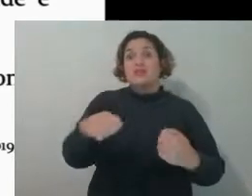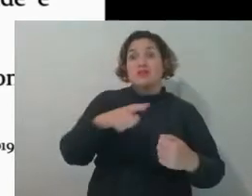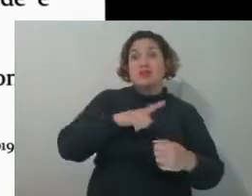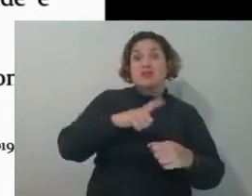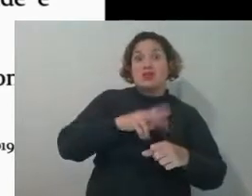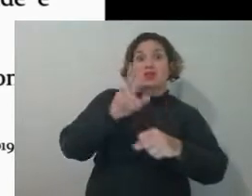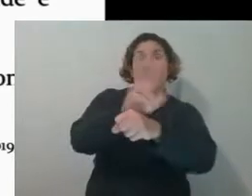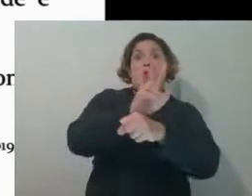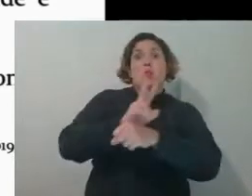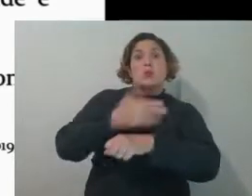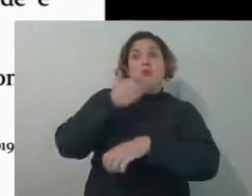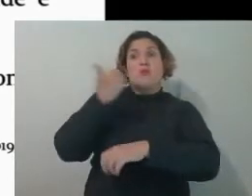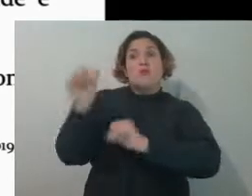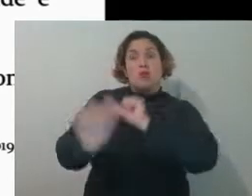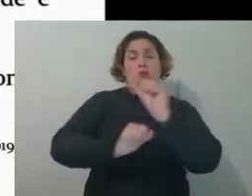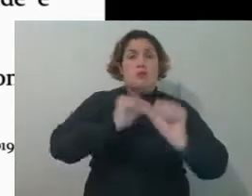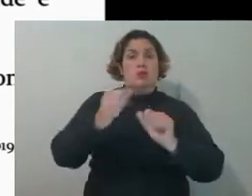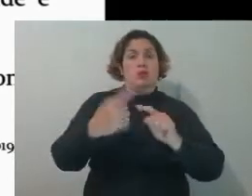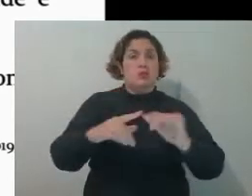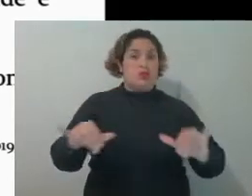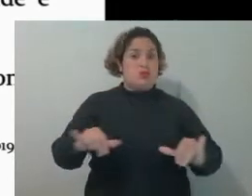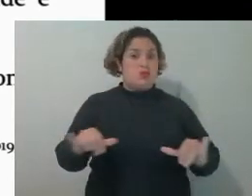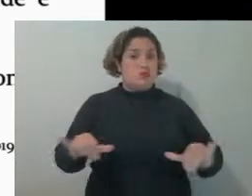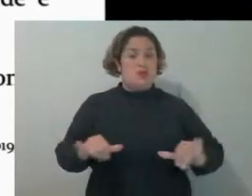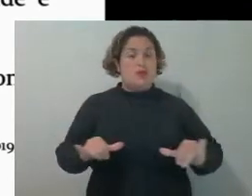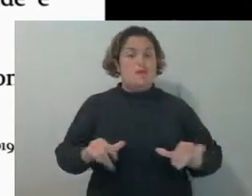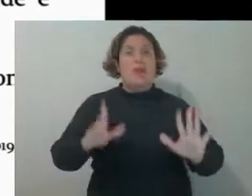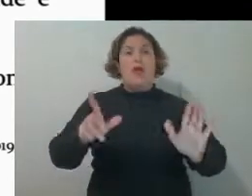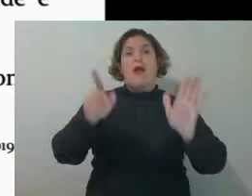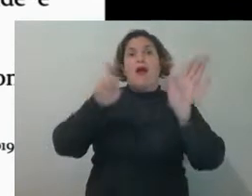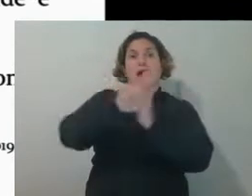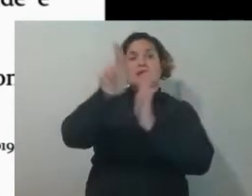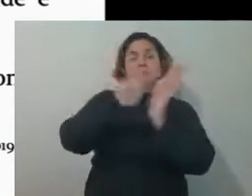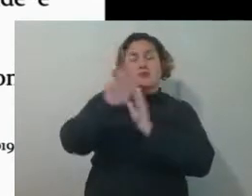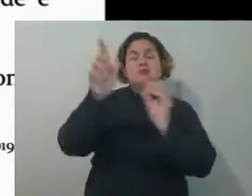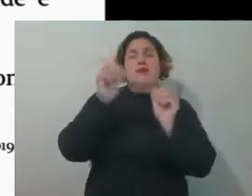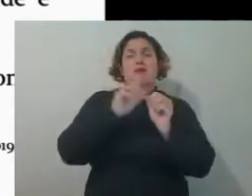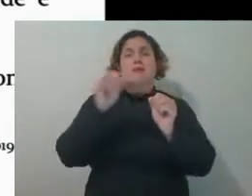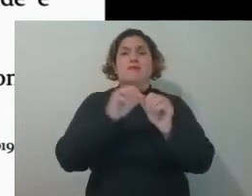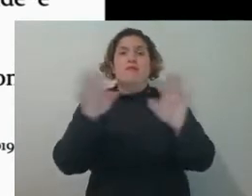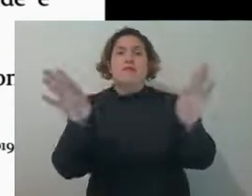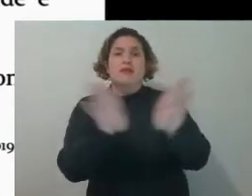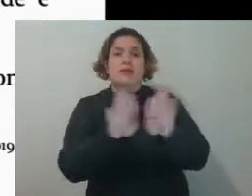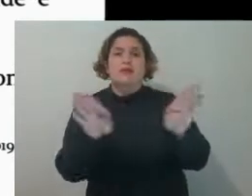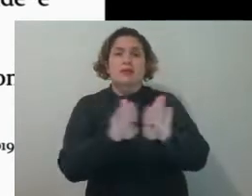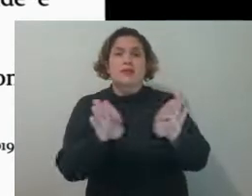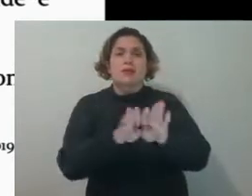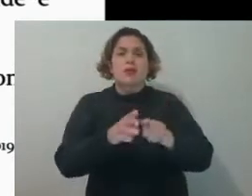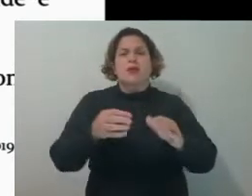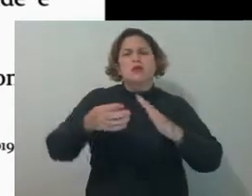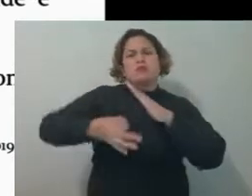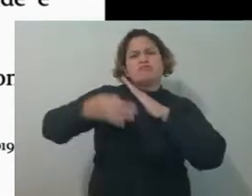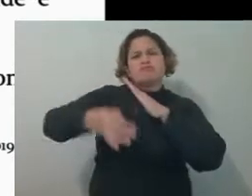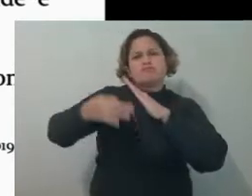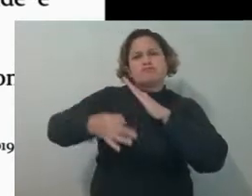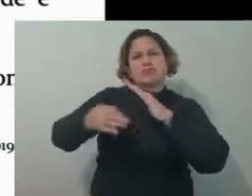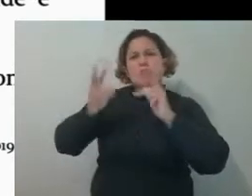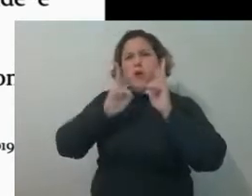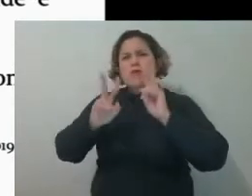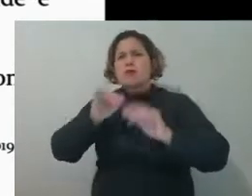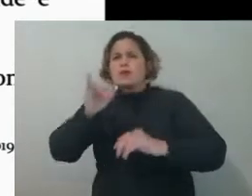animais. E essas perguntas permitem, né, esse protocolo ele permite aos tribunais decidir se uma